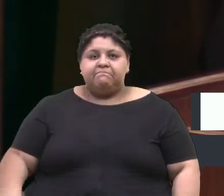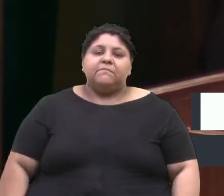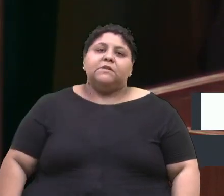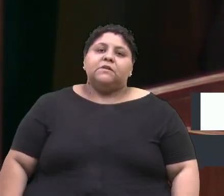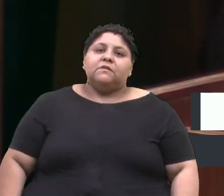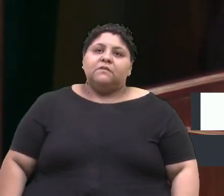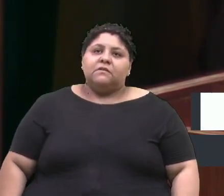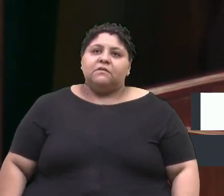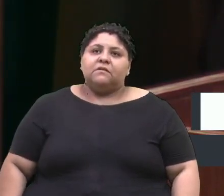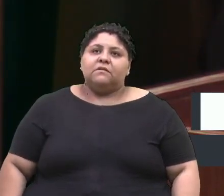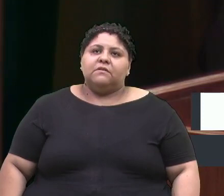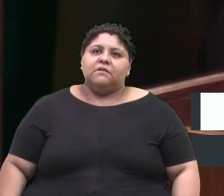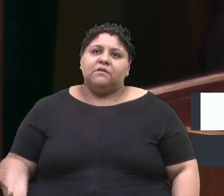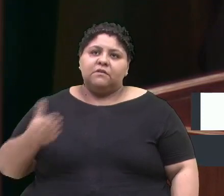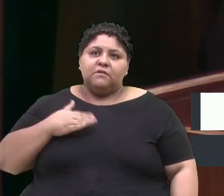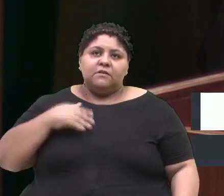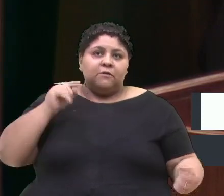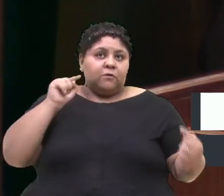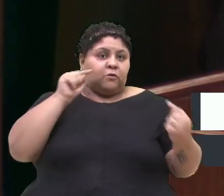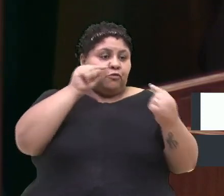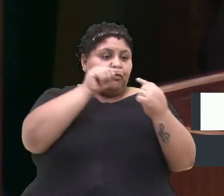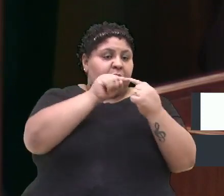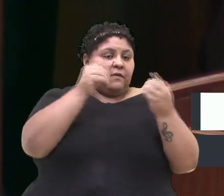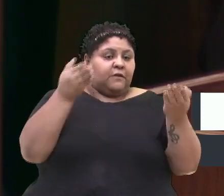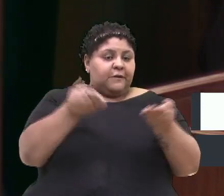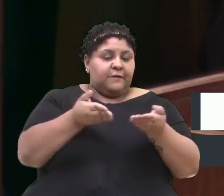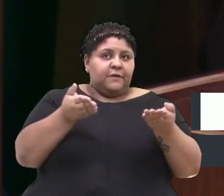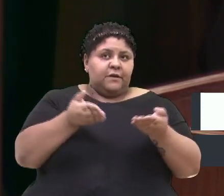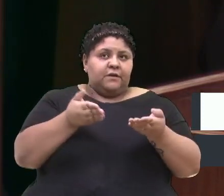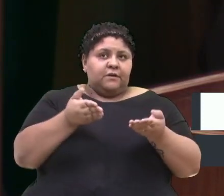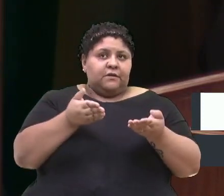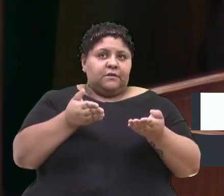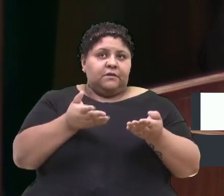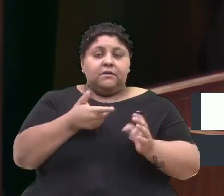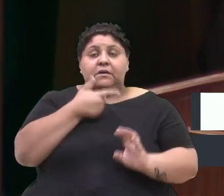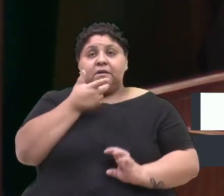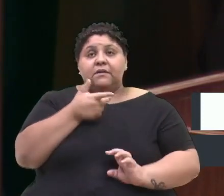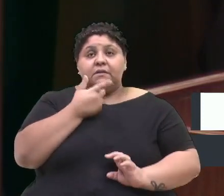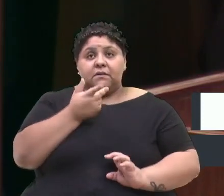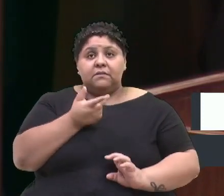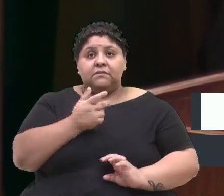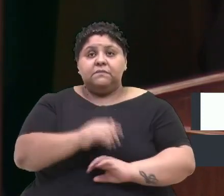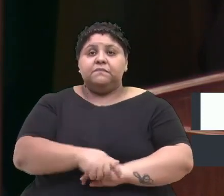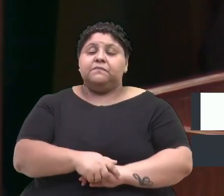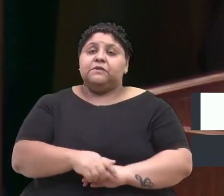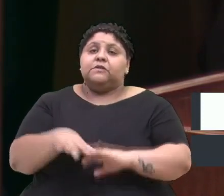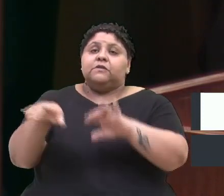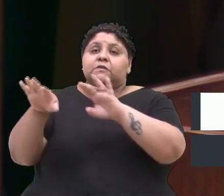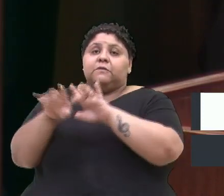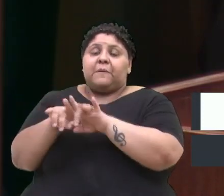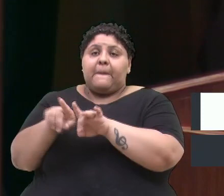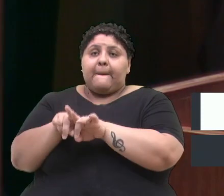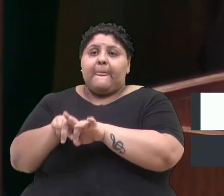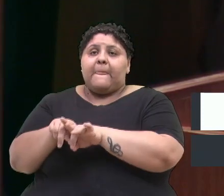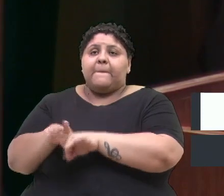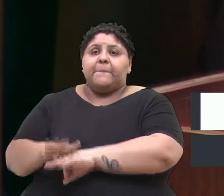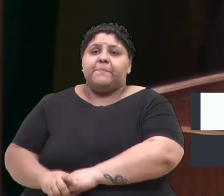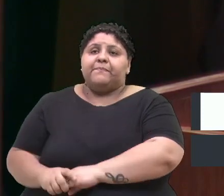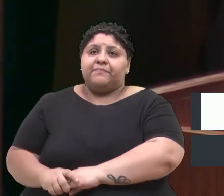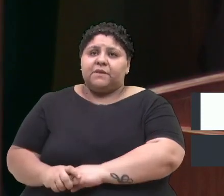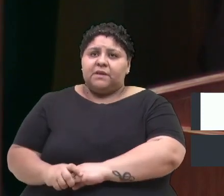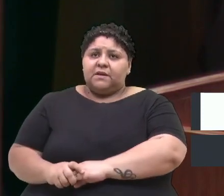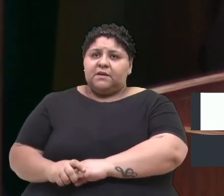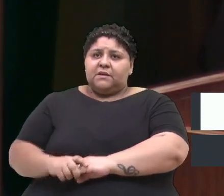Então, o meu objetivo aqui hoje, com a minha fala, é também um ato